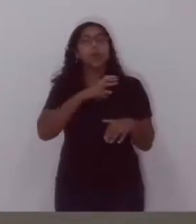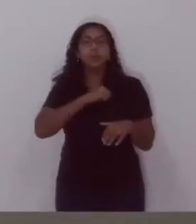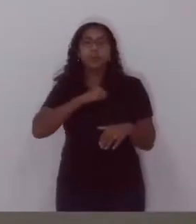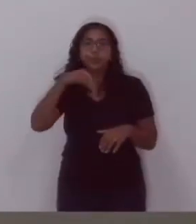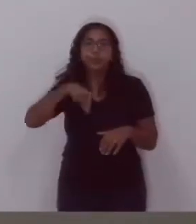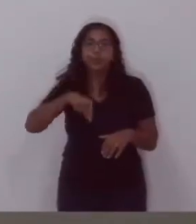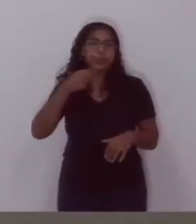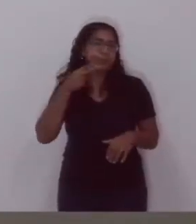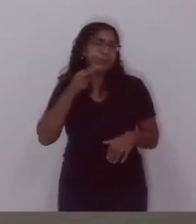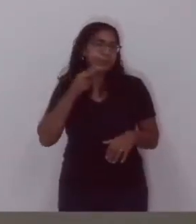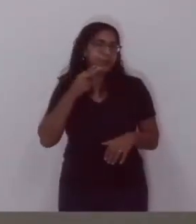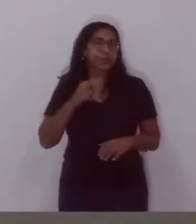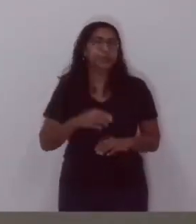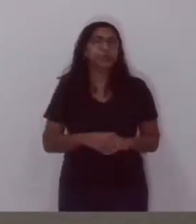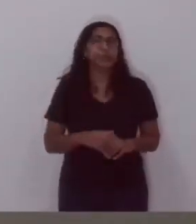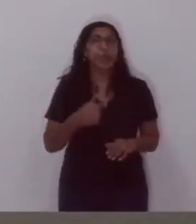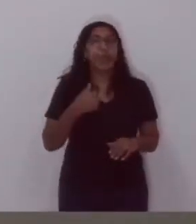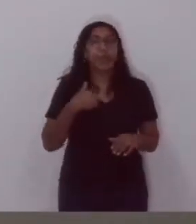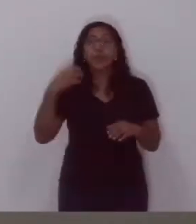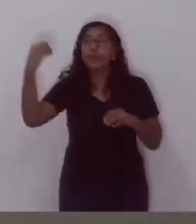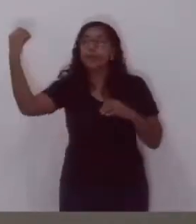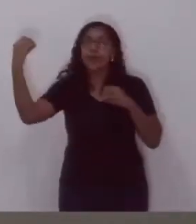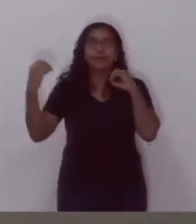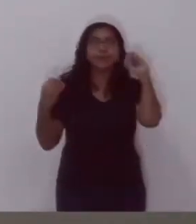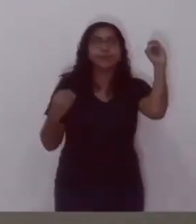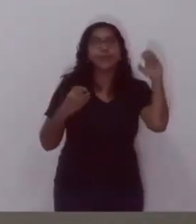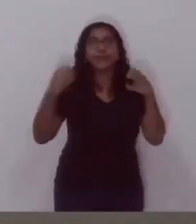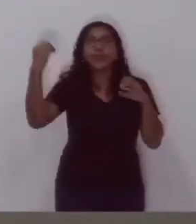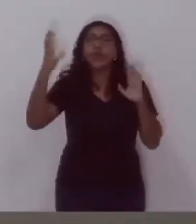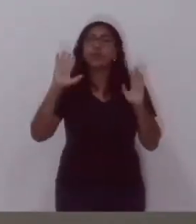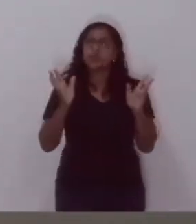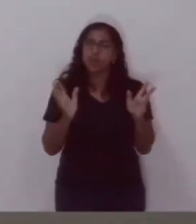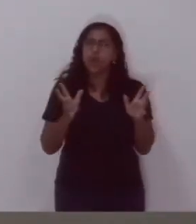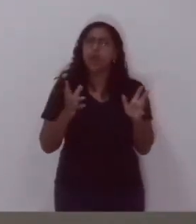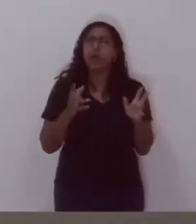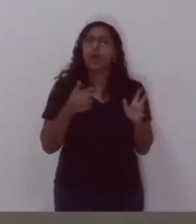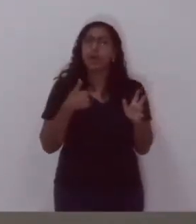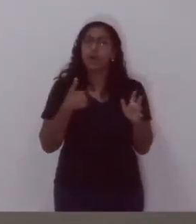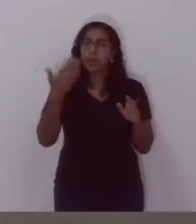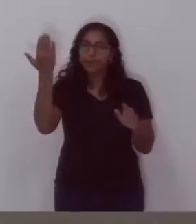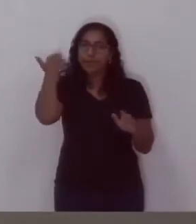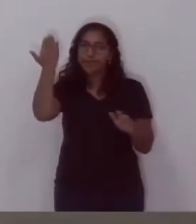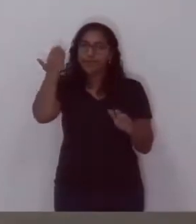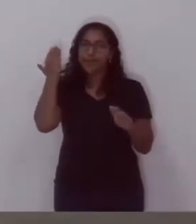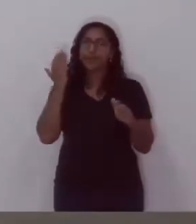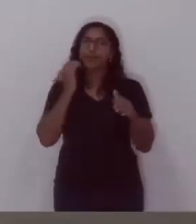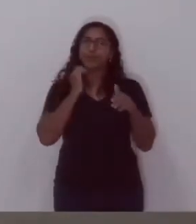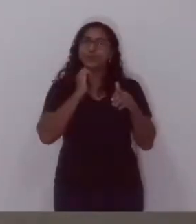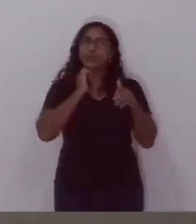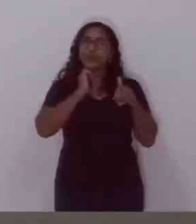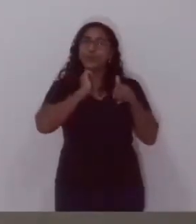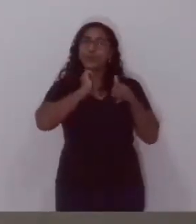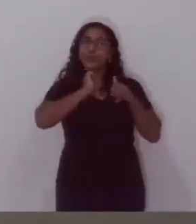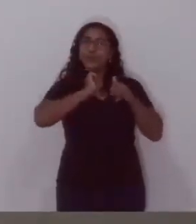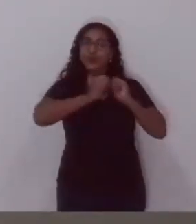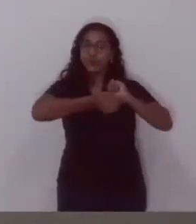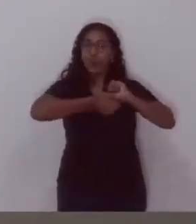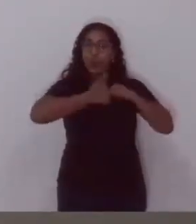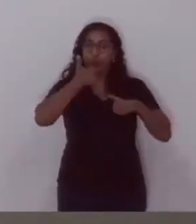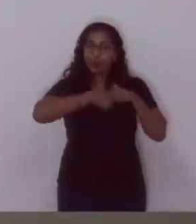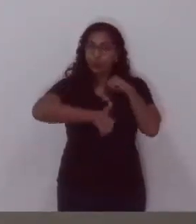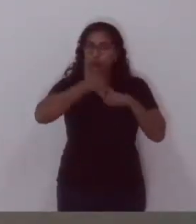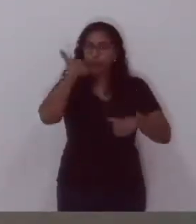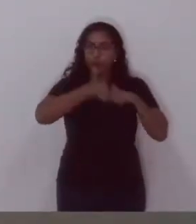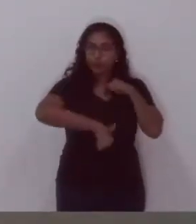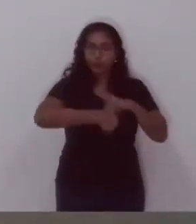aqui, para a cidade. Viajei demais, né? Como eu disse ali, tive a oportunidade como jogador profissional de futebol, de viajar muito,